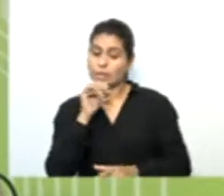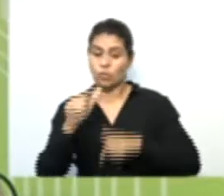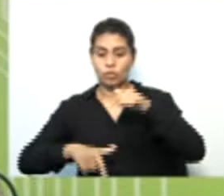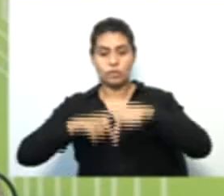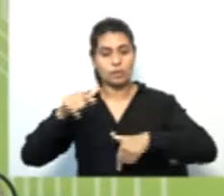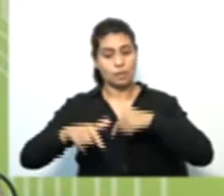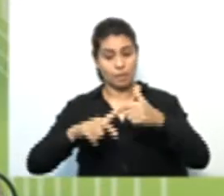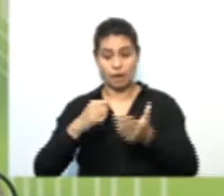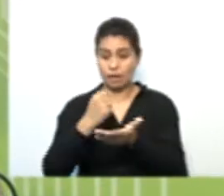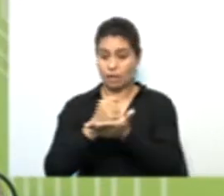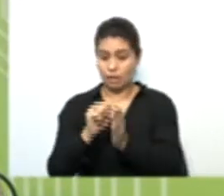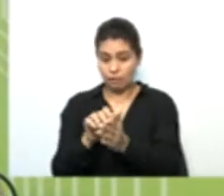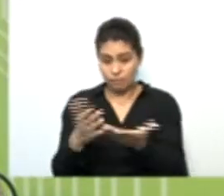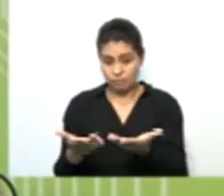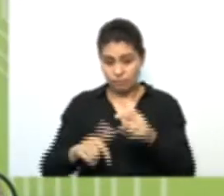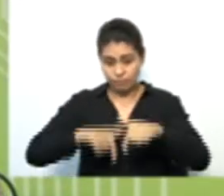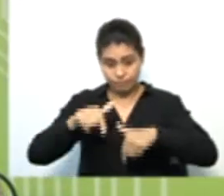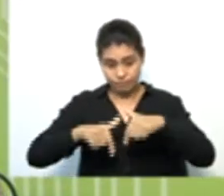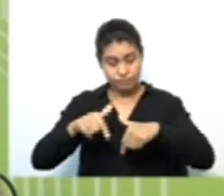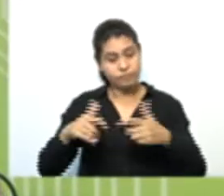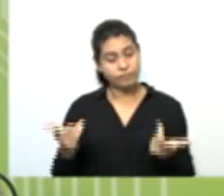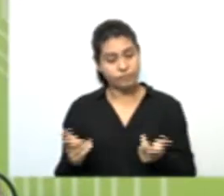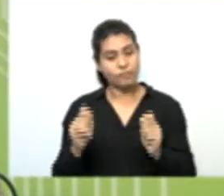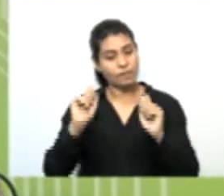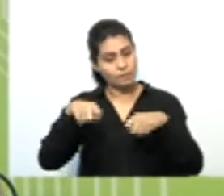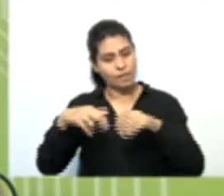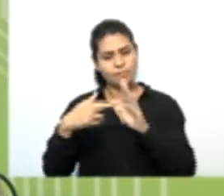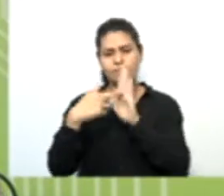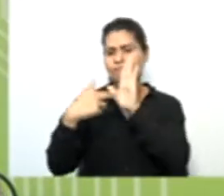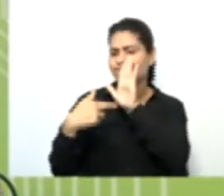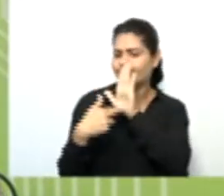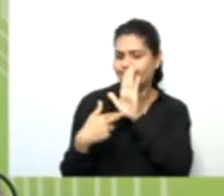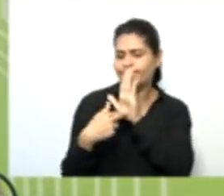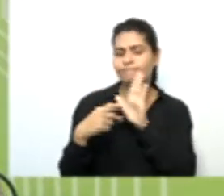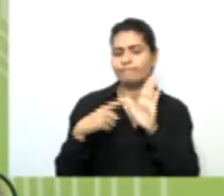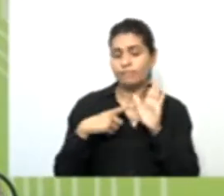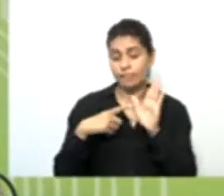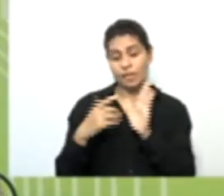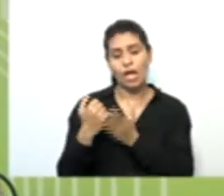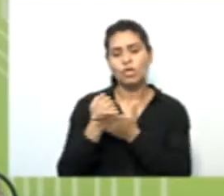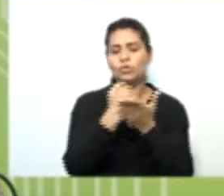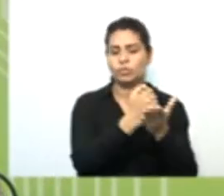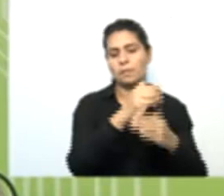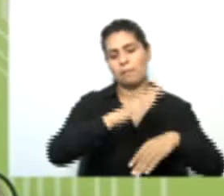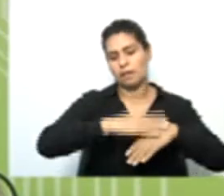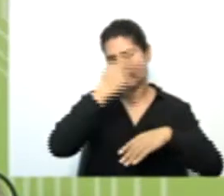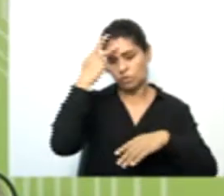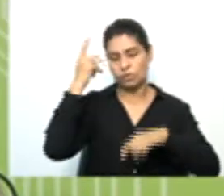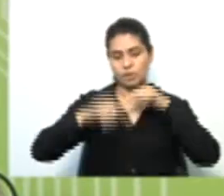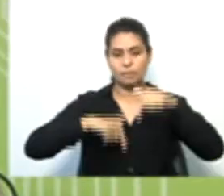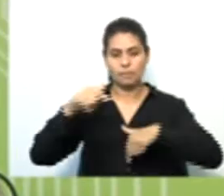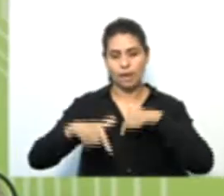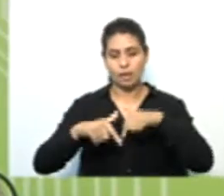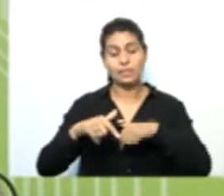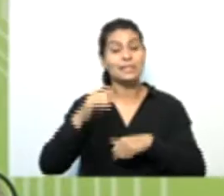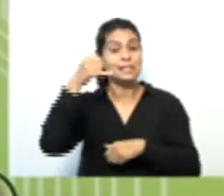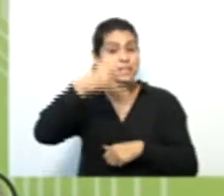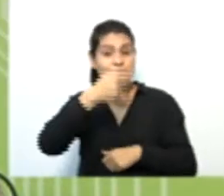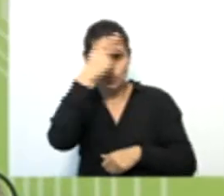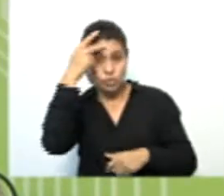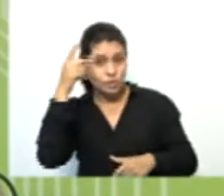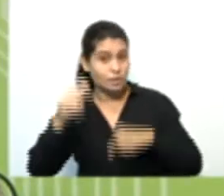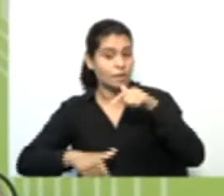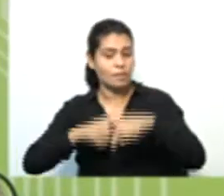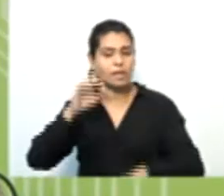aquele trabalho de carteira assinada, um trabalho que é mais regulamentado e que também protege mais o trabalhador. Quem trabalha de carteira assinada, por exemplo,